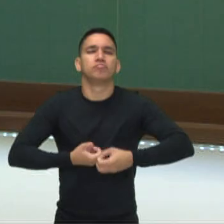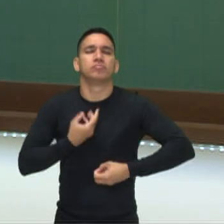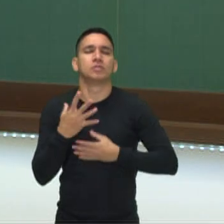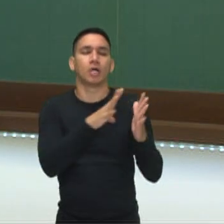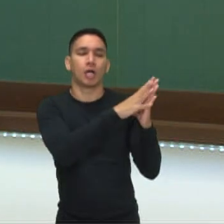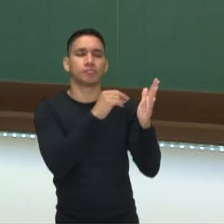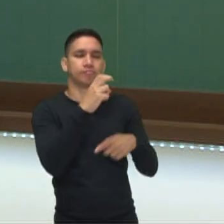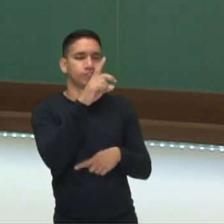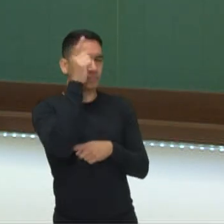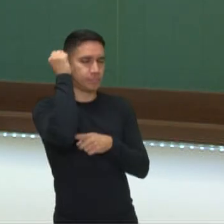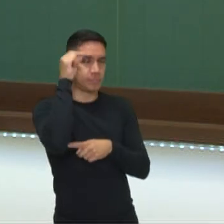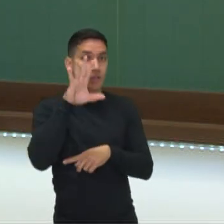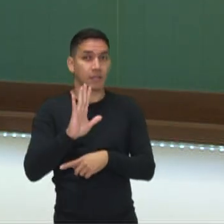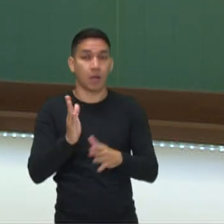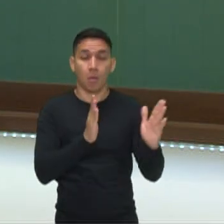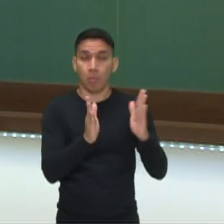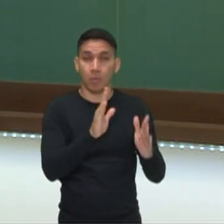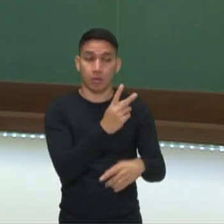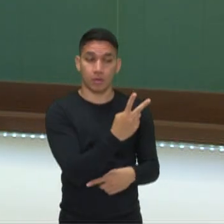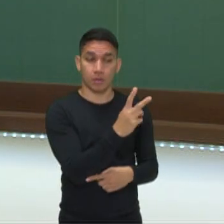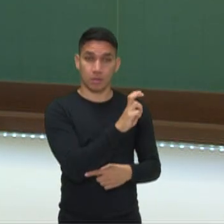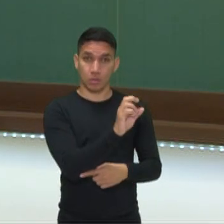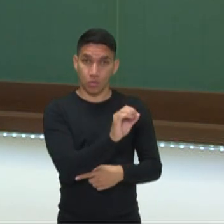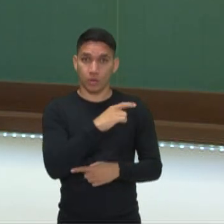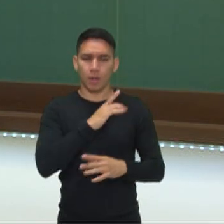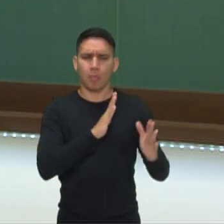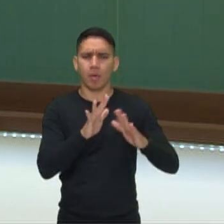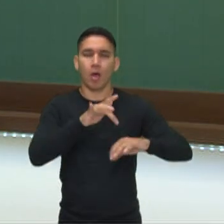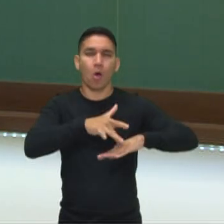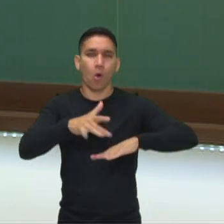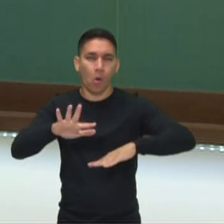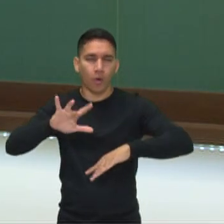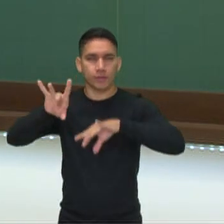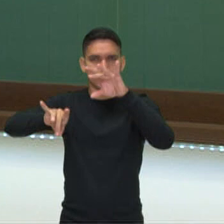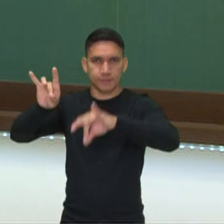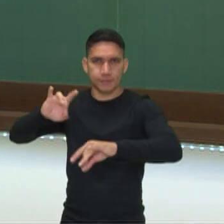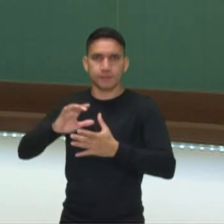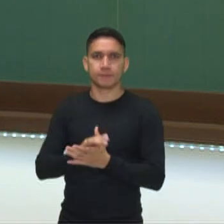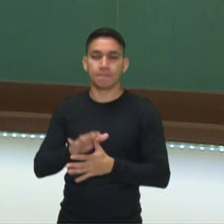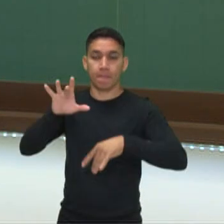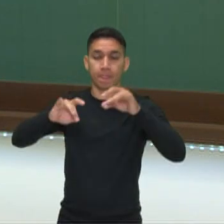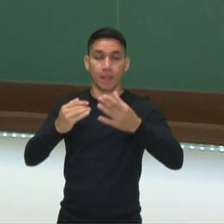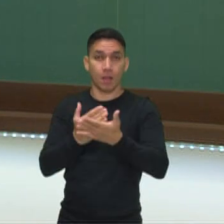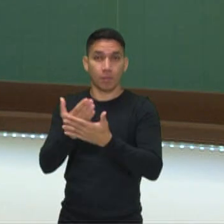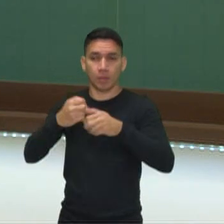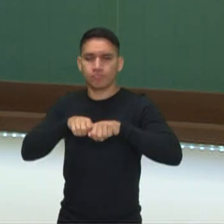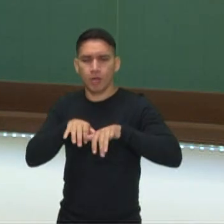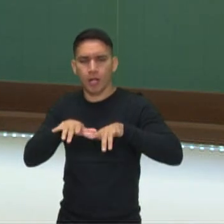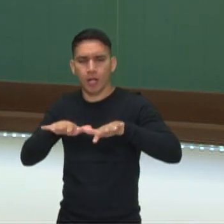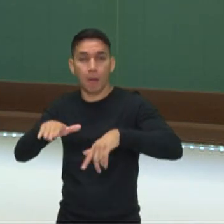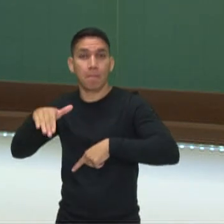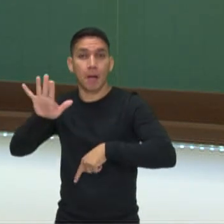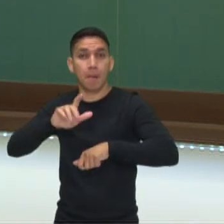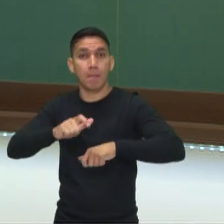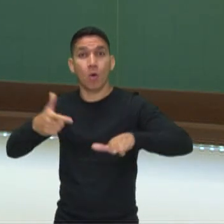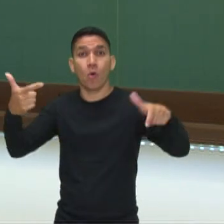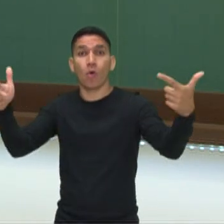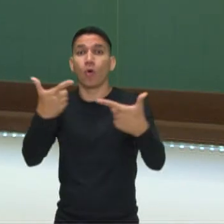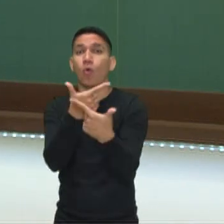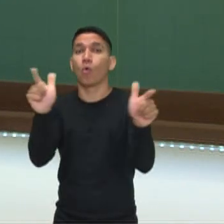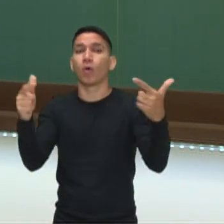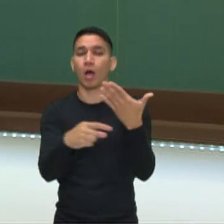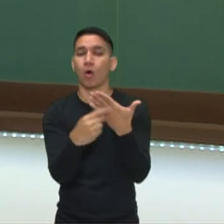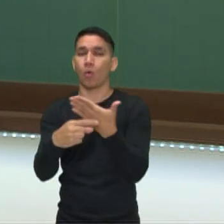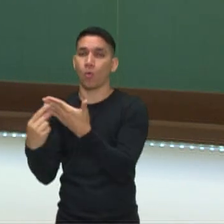seja, 250 nós temos aquela era de ouro do teatro e o teatro começou a ser propagado mais e mais e começou a surgir vários grandes